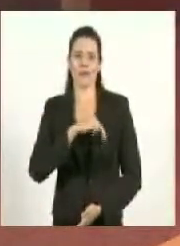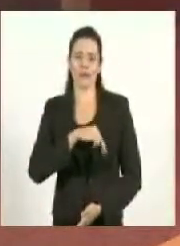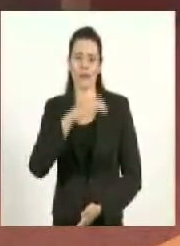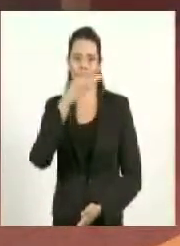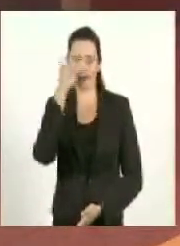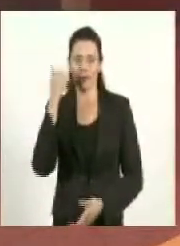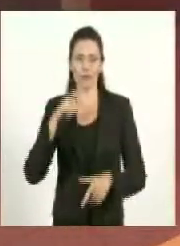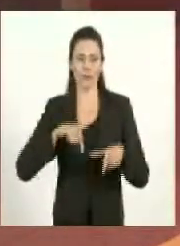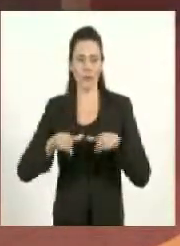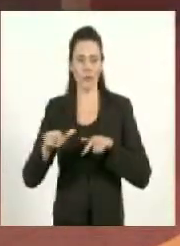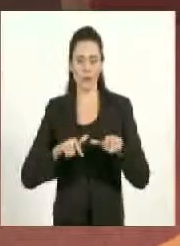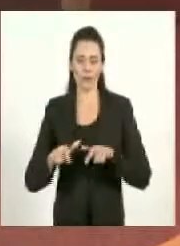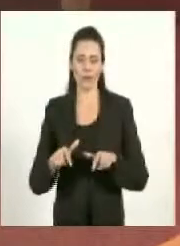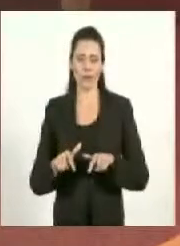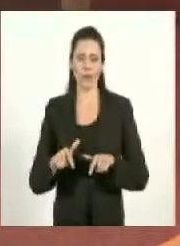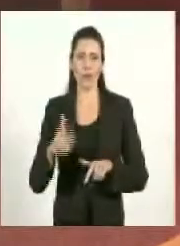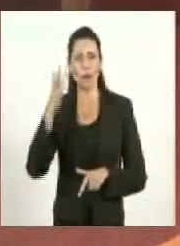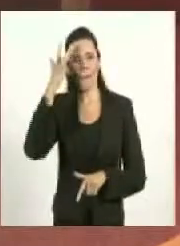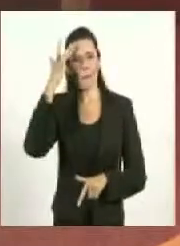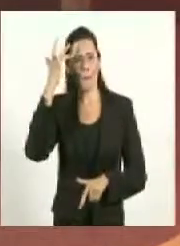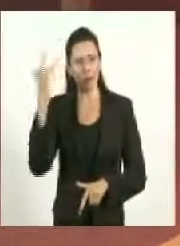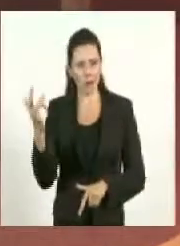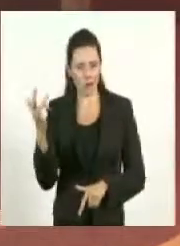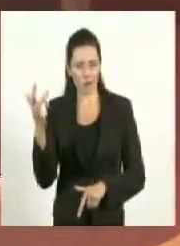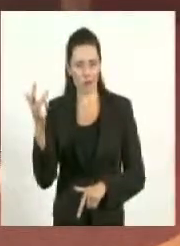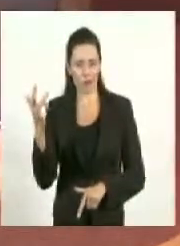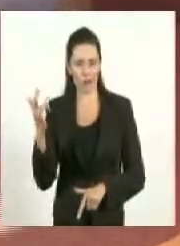Realmente tem coisas que não dá para entender.